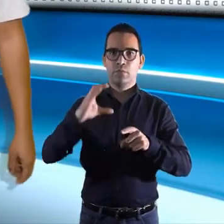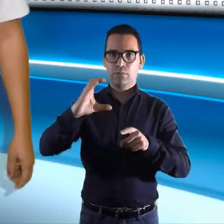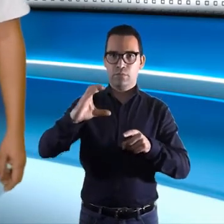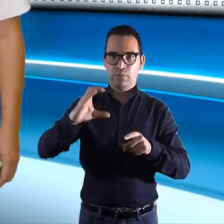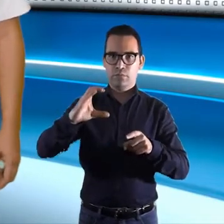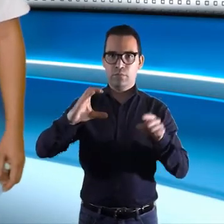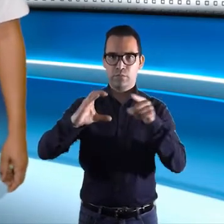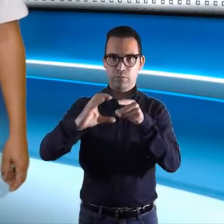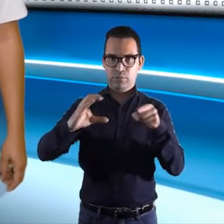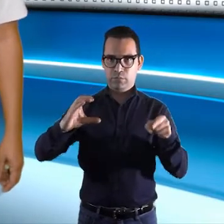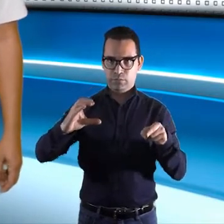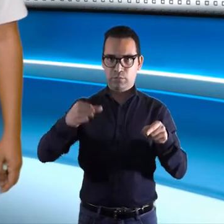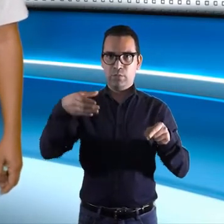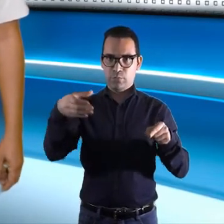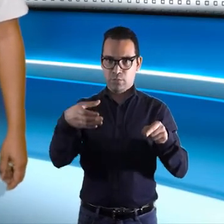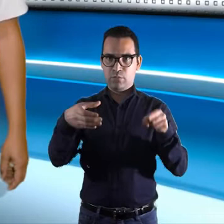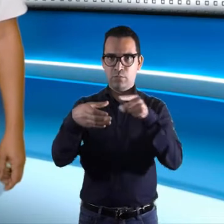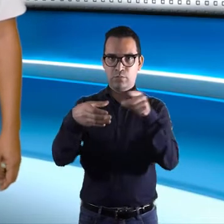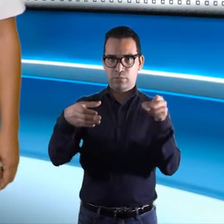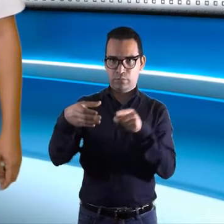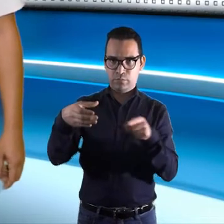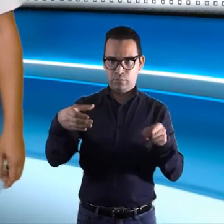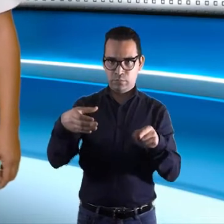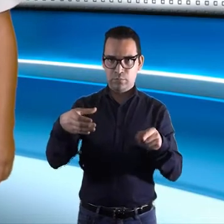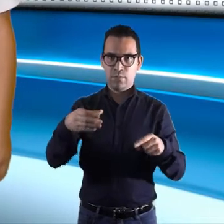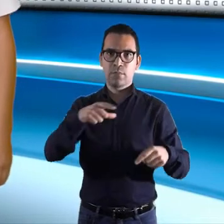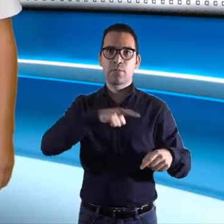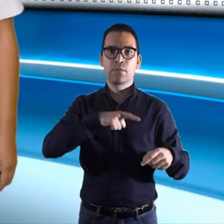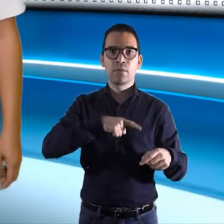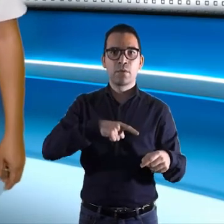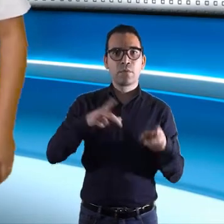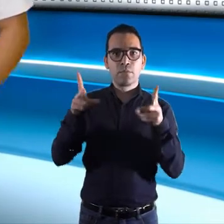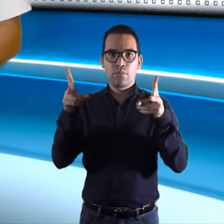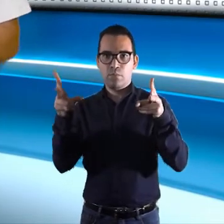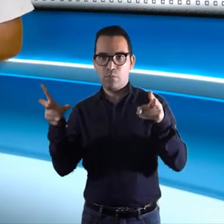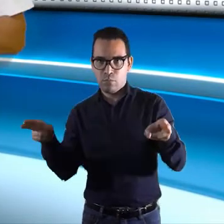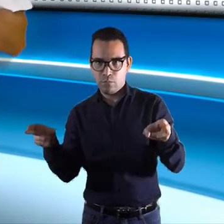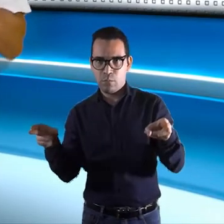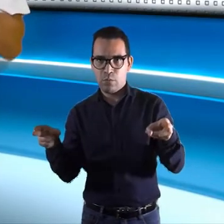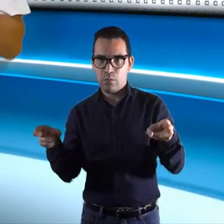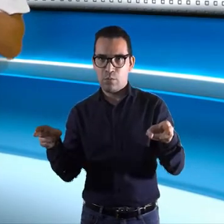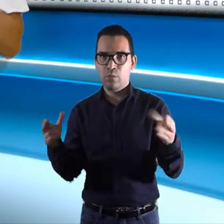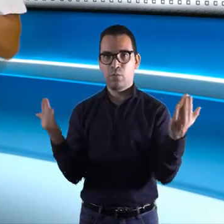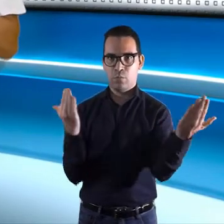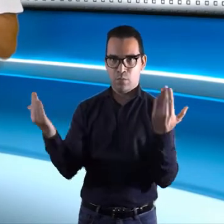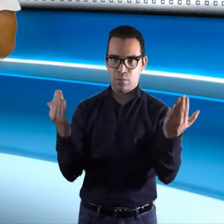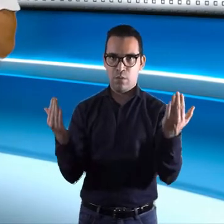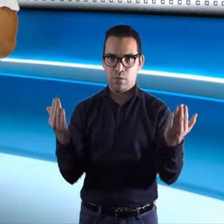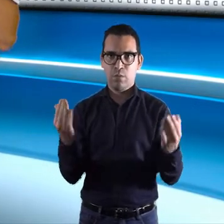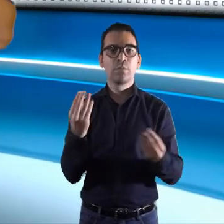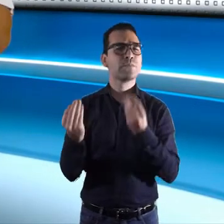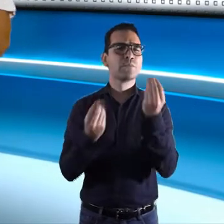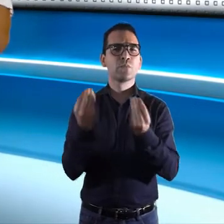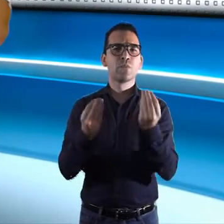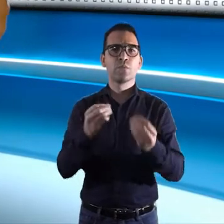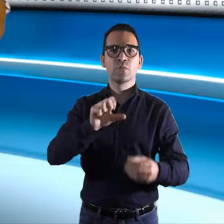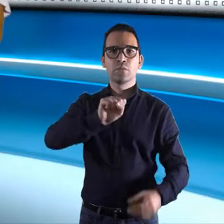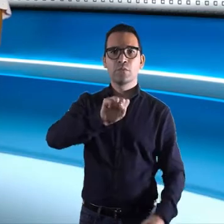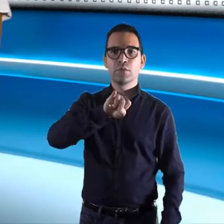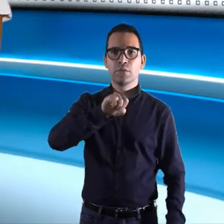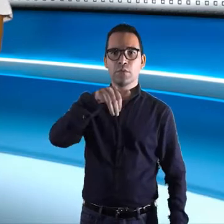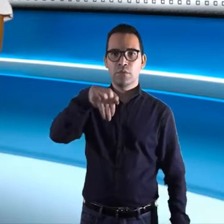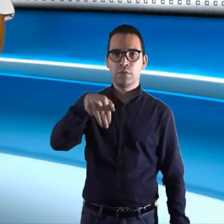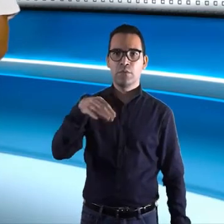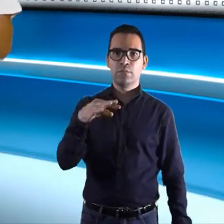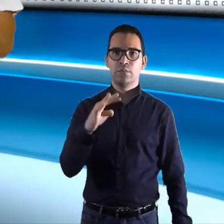inteiros é o simétrico ou o oposto. Bem, vamos lá, simétrico, o que lembra a